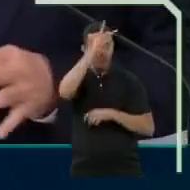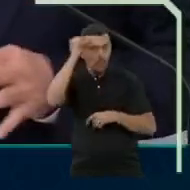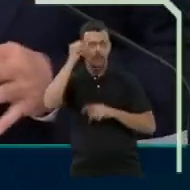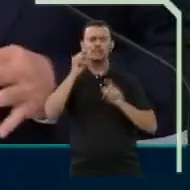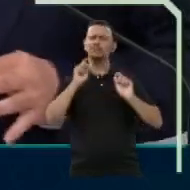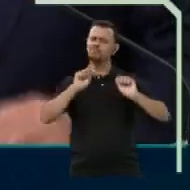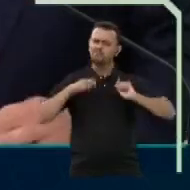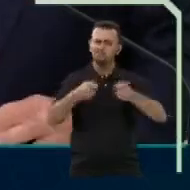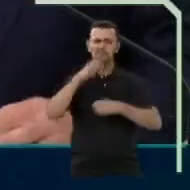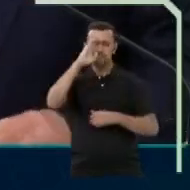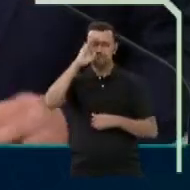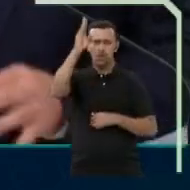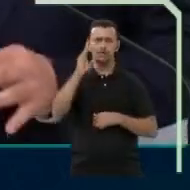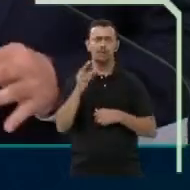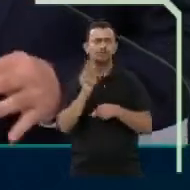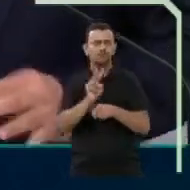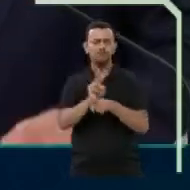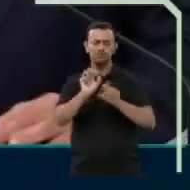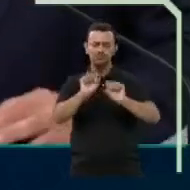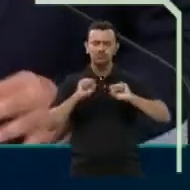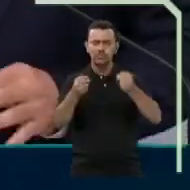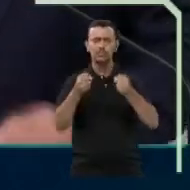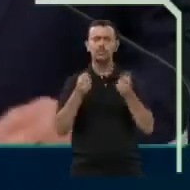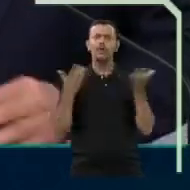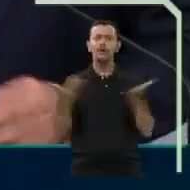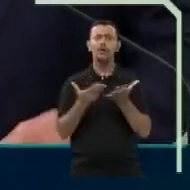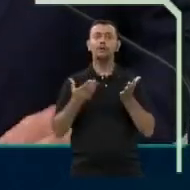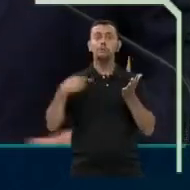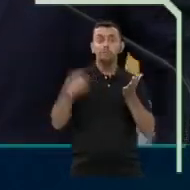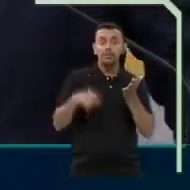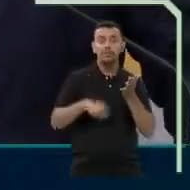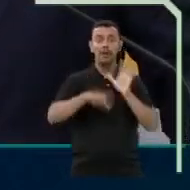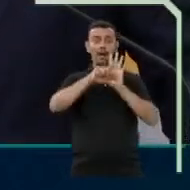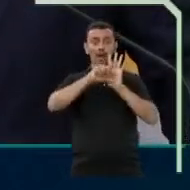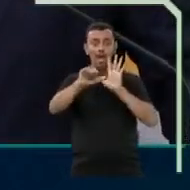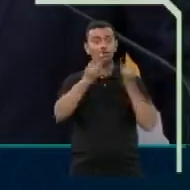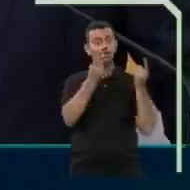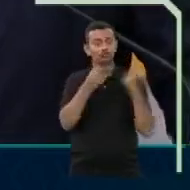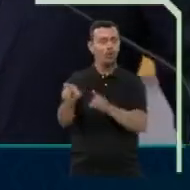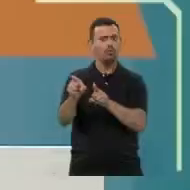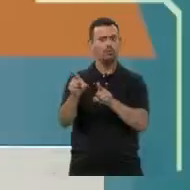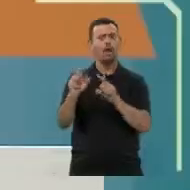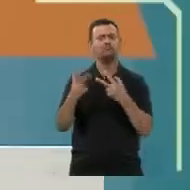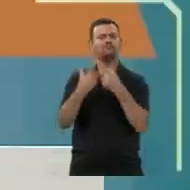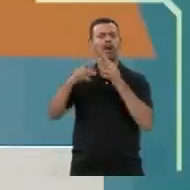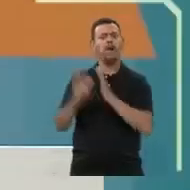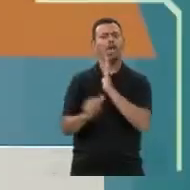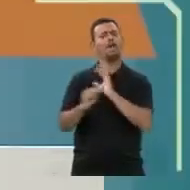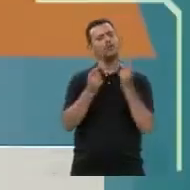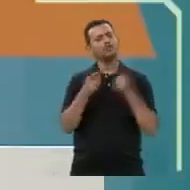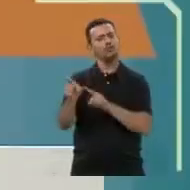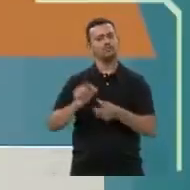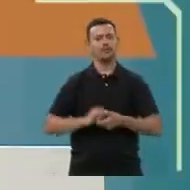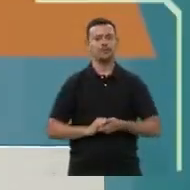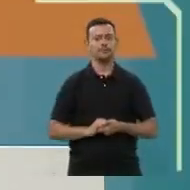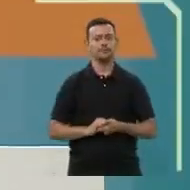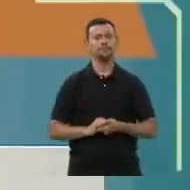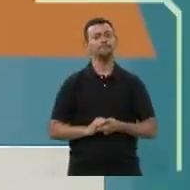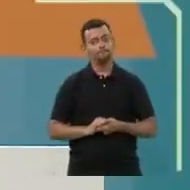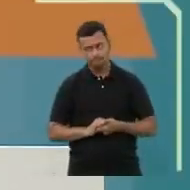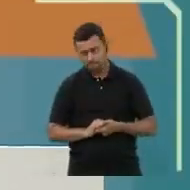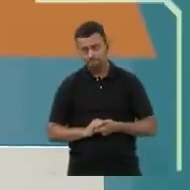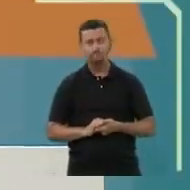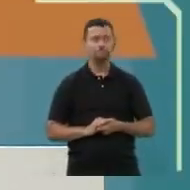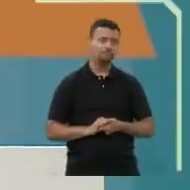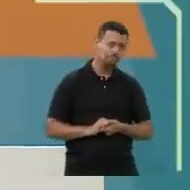E vamos endurecer as leis contra o crime organizado. Prosseguindo, quem faz